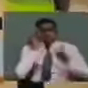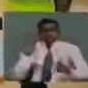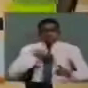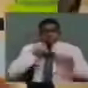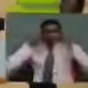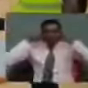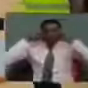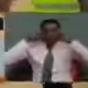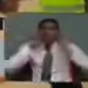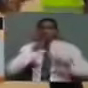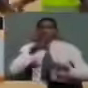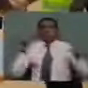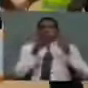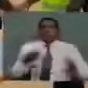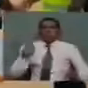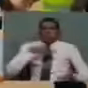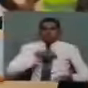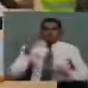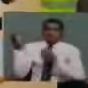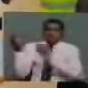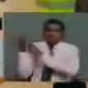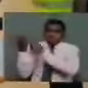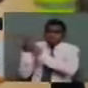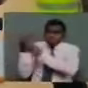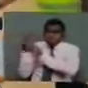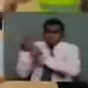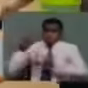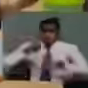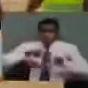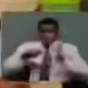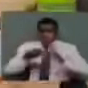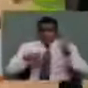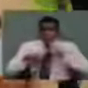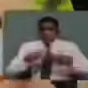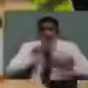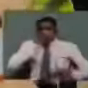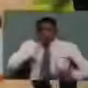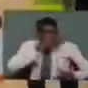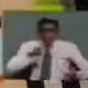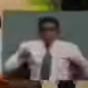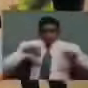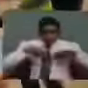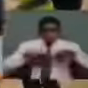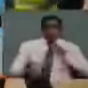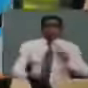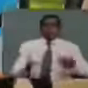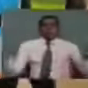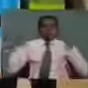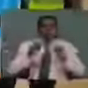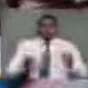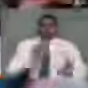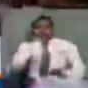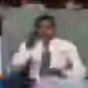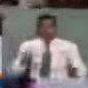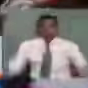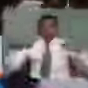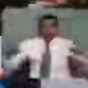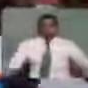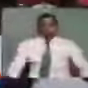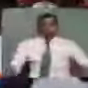Nacional é a orientação firme em que as bases devem implantar, que realmente estamos engajados para o novo desafio. A